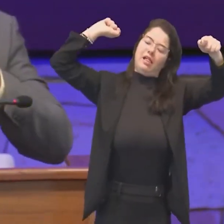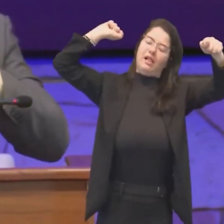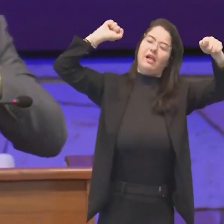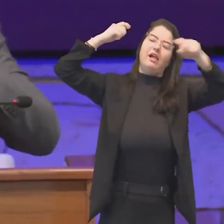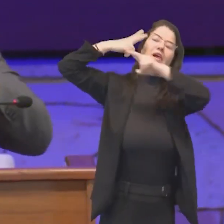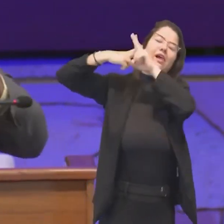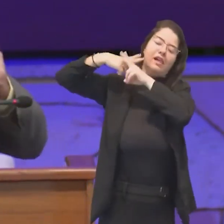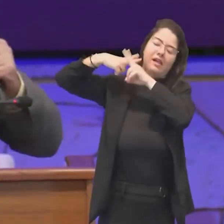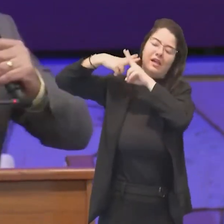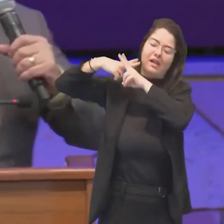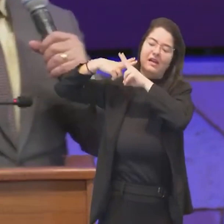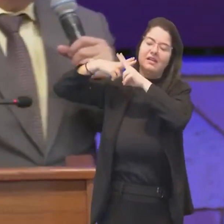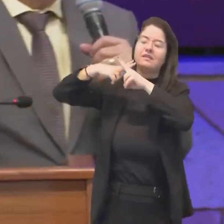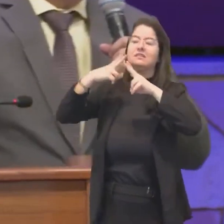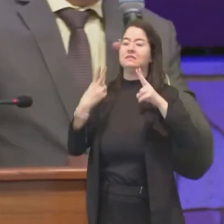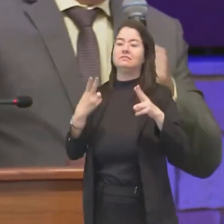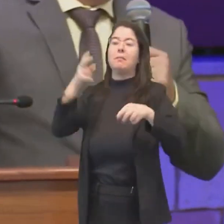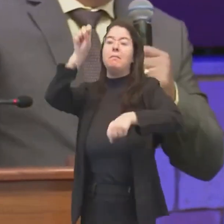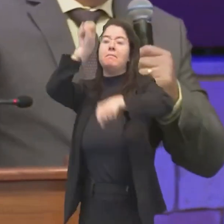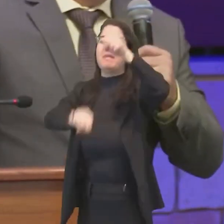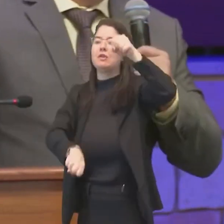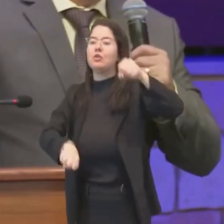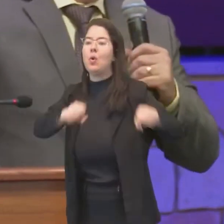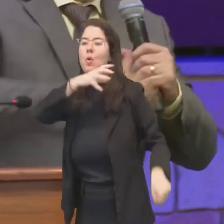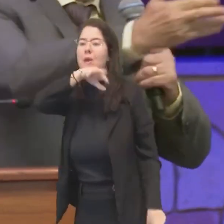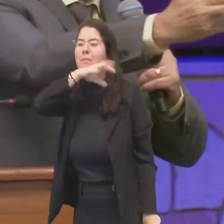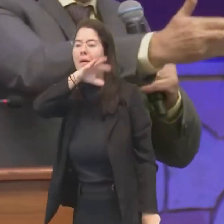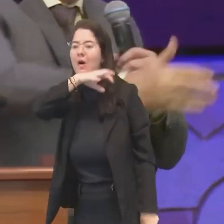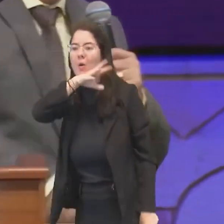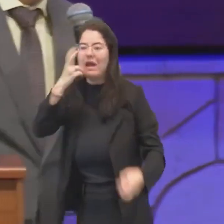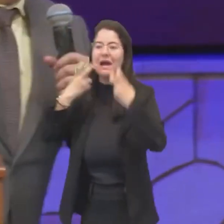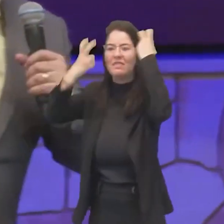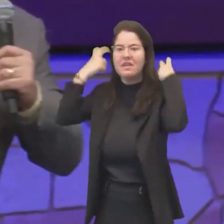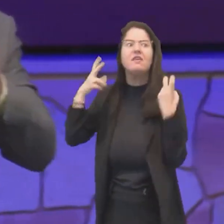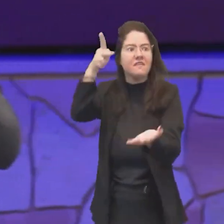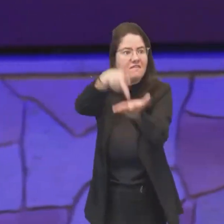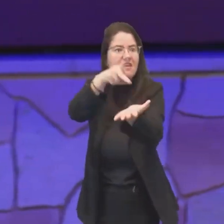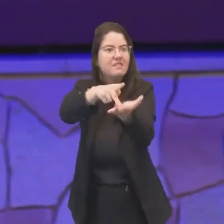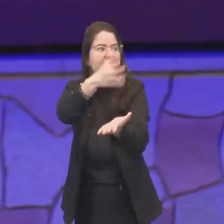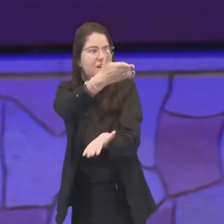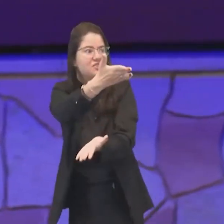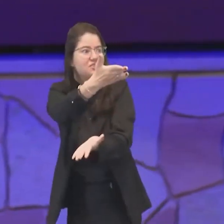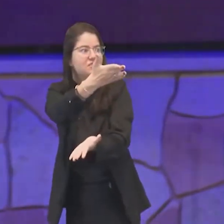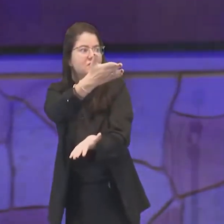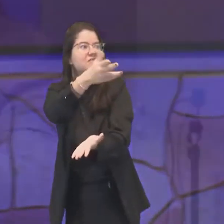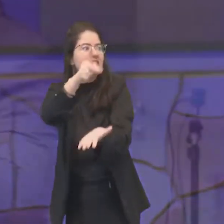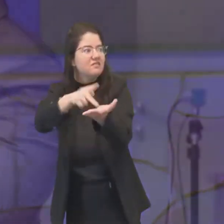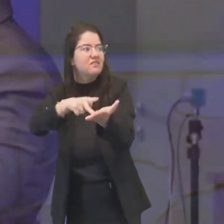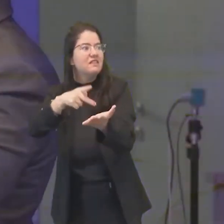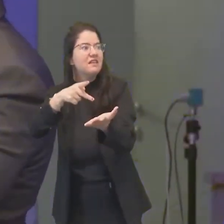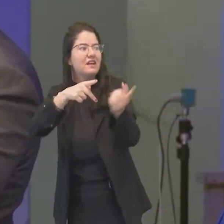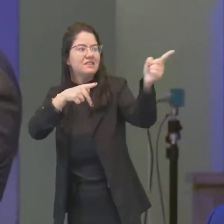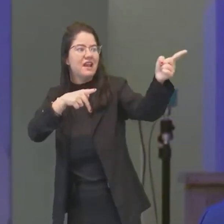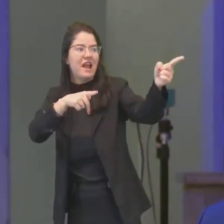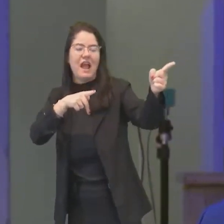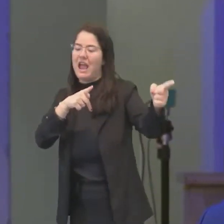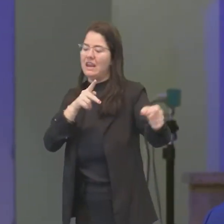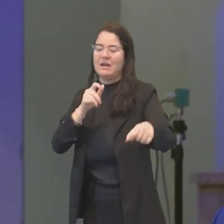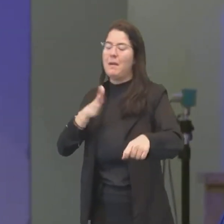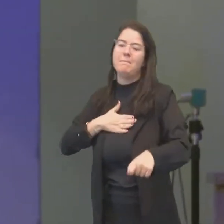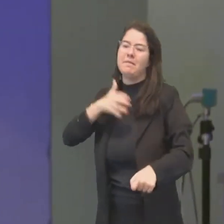o animal, 5 minutos o animal estava morto. Não é verdade, Adriana? Foi assim que ele fez. Você não estava nesse dia não, você ia